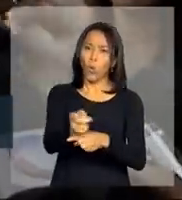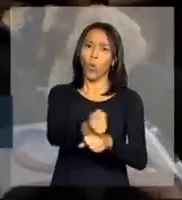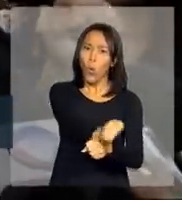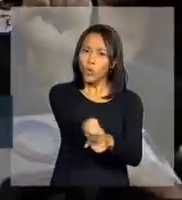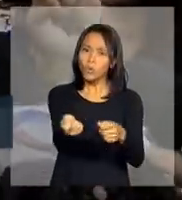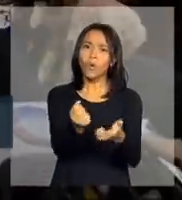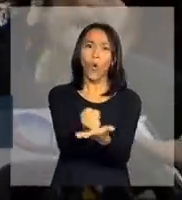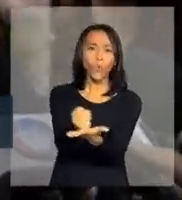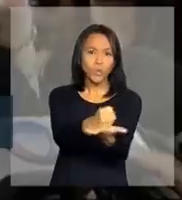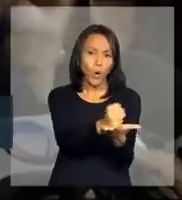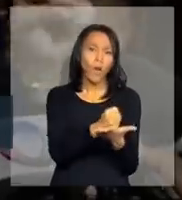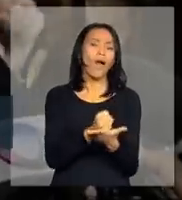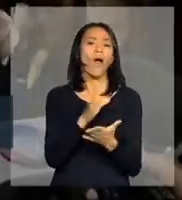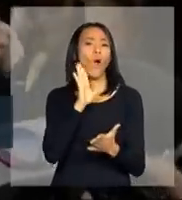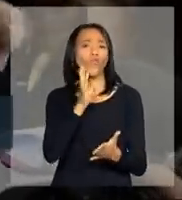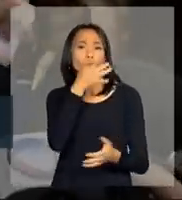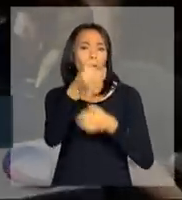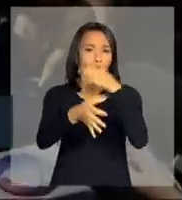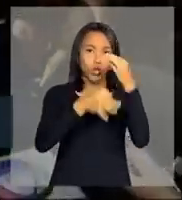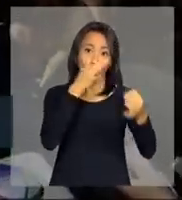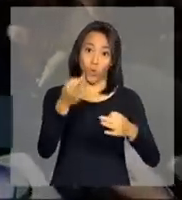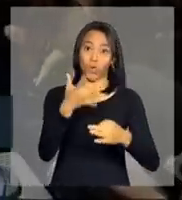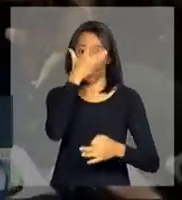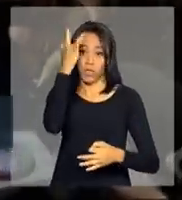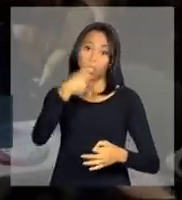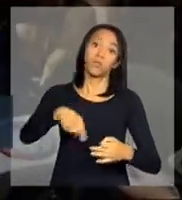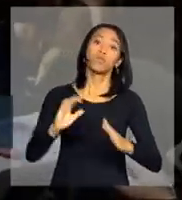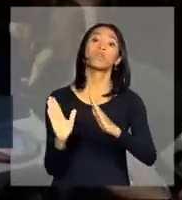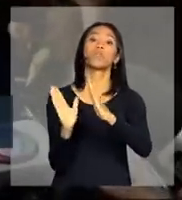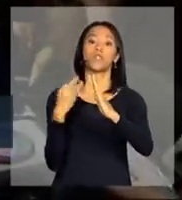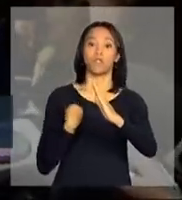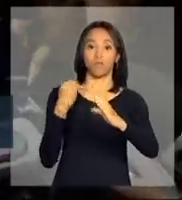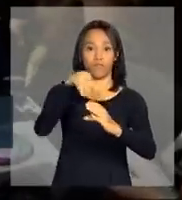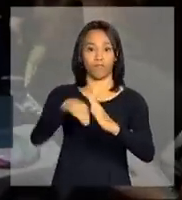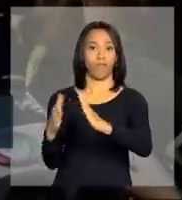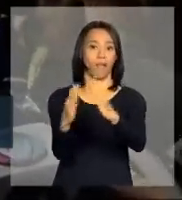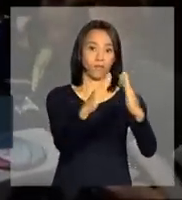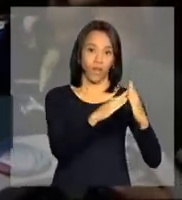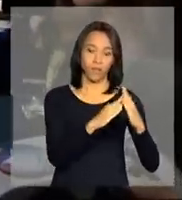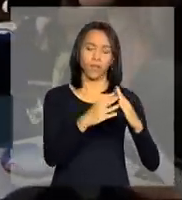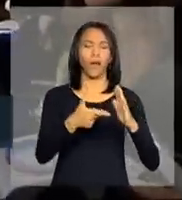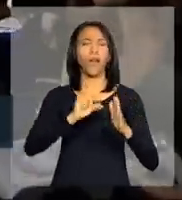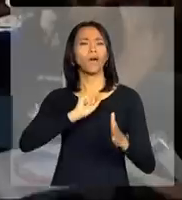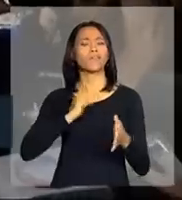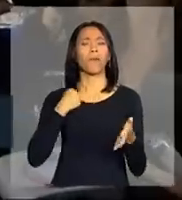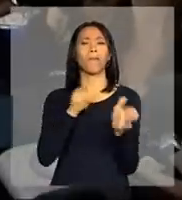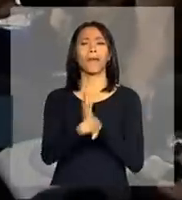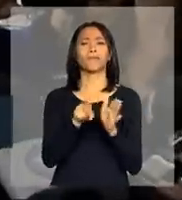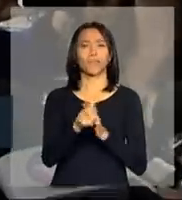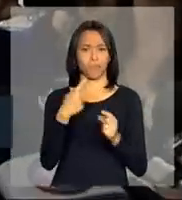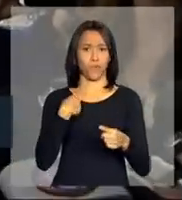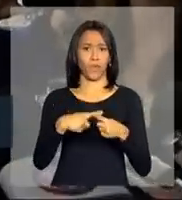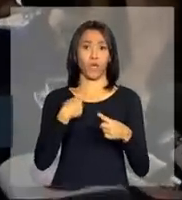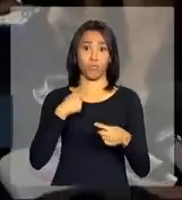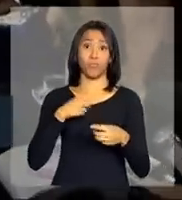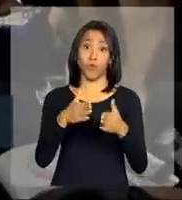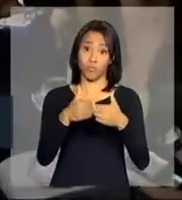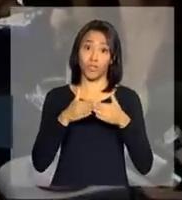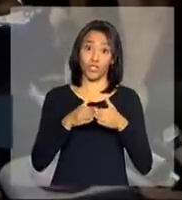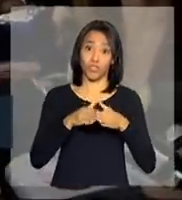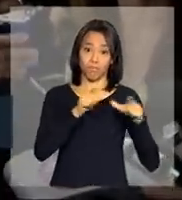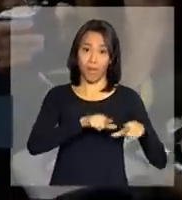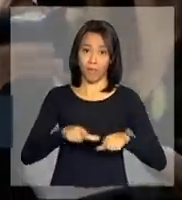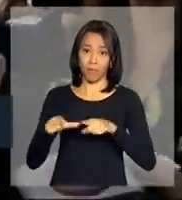você tem de escutar o morador. Outro dia estavam questionando por que eu pedi piso. Porque na